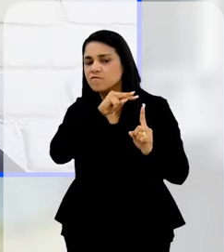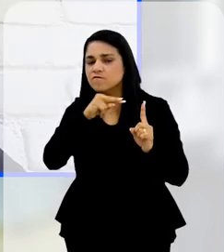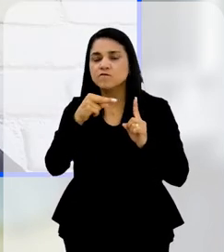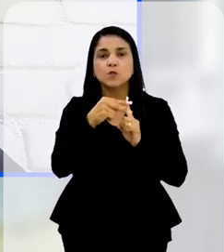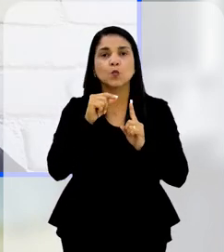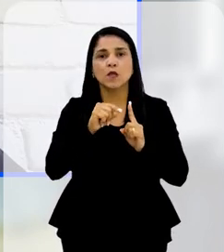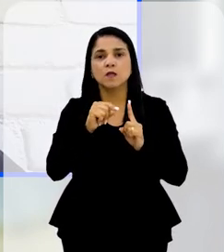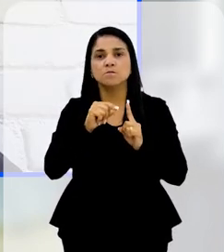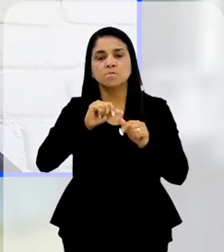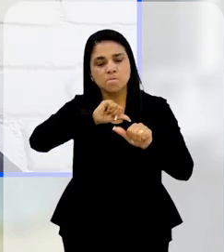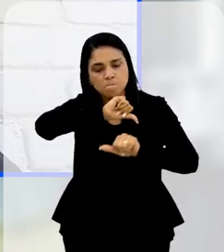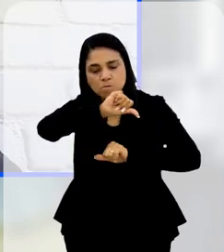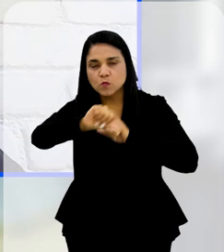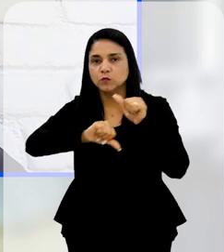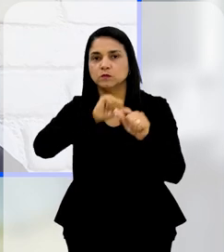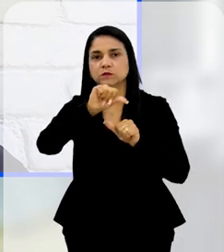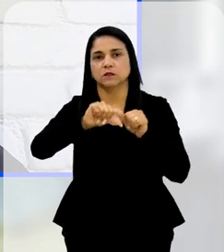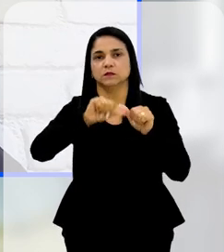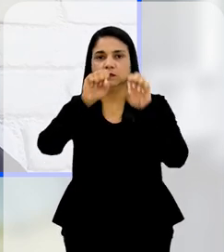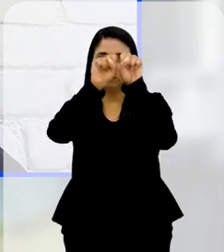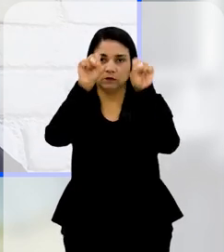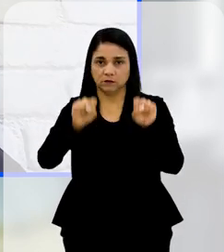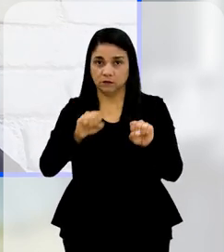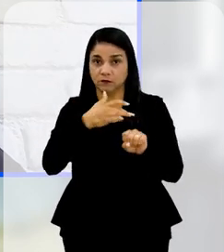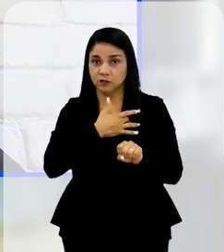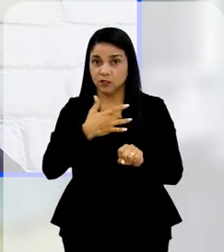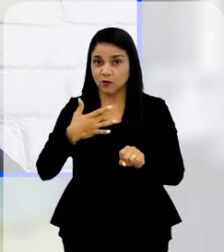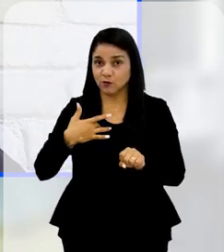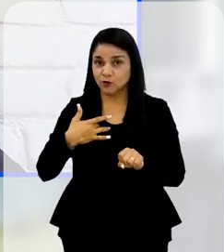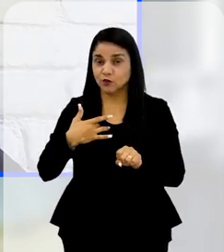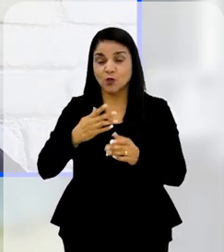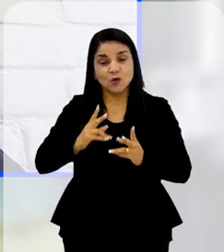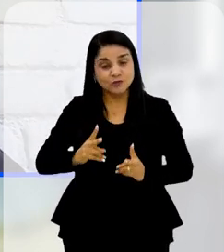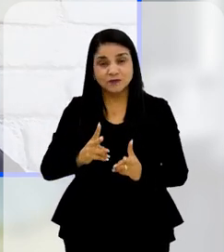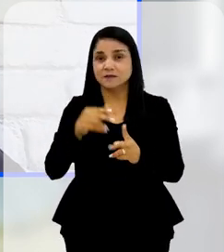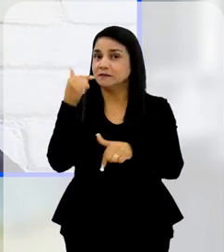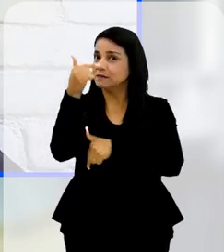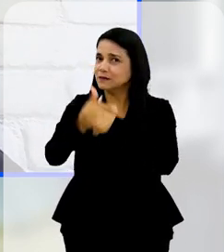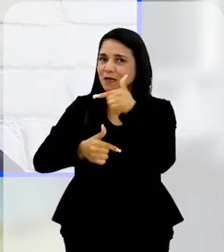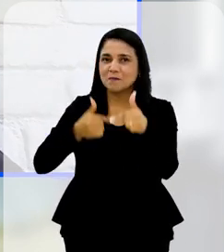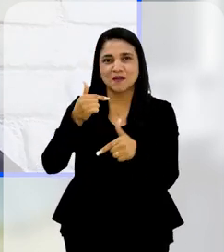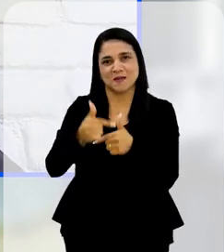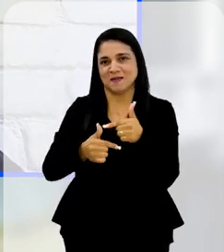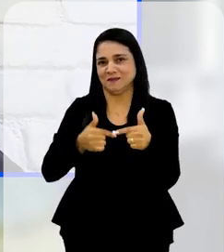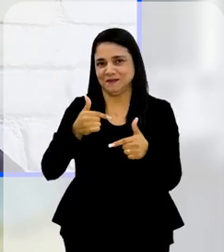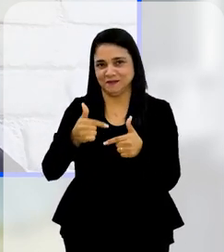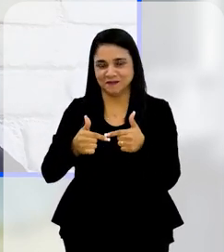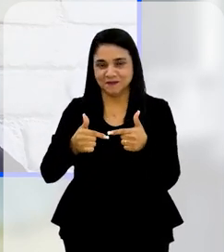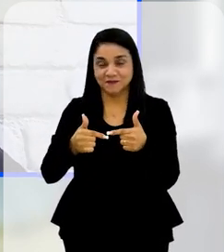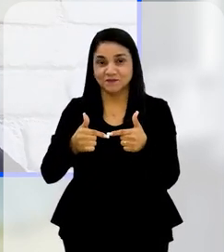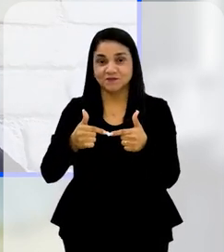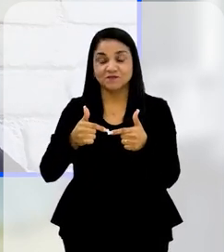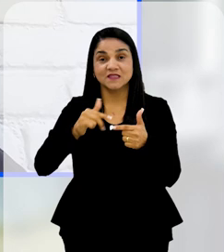estive envolvido durante toda a vida, e nesse sentido é que isso me estimulou muito